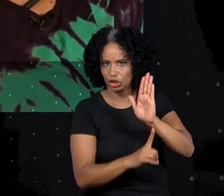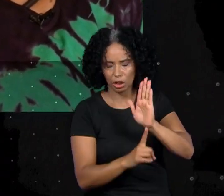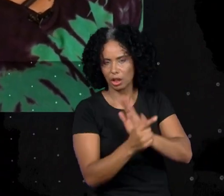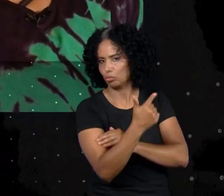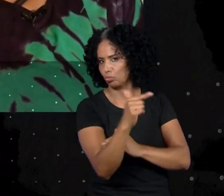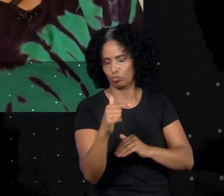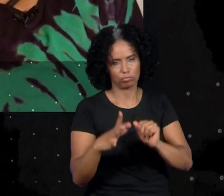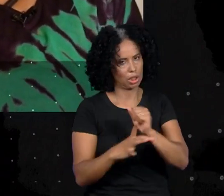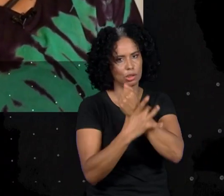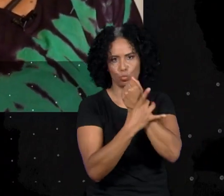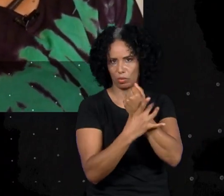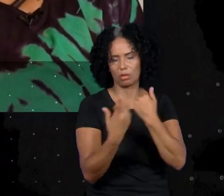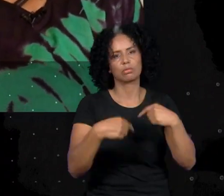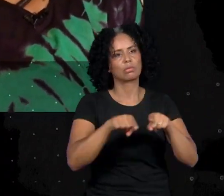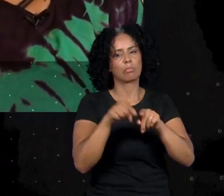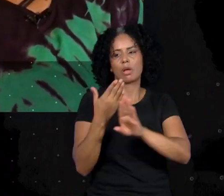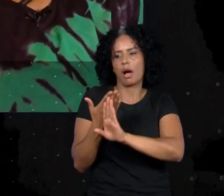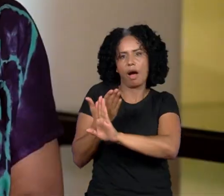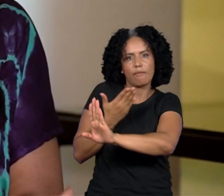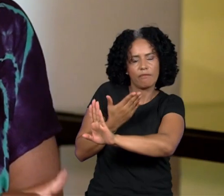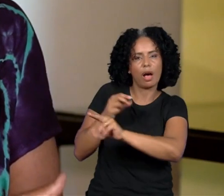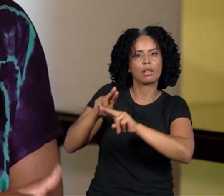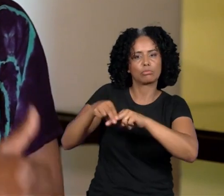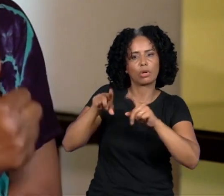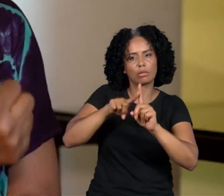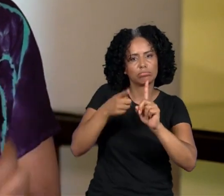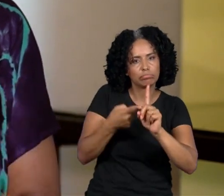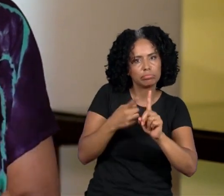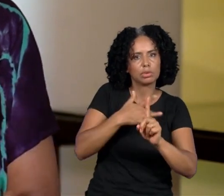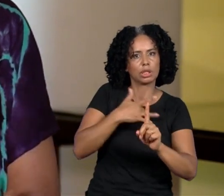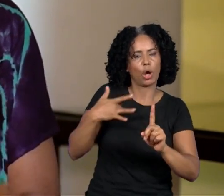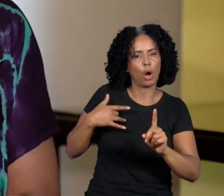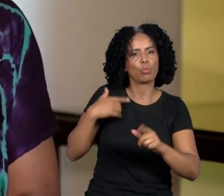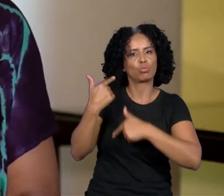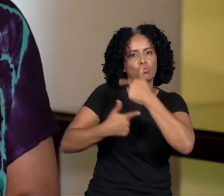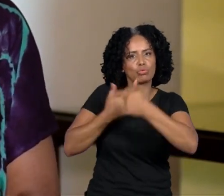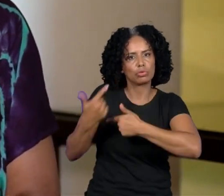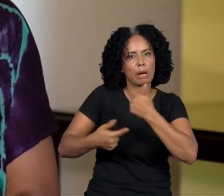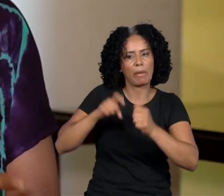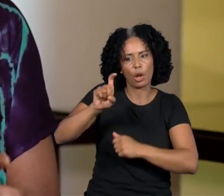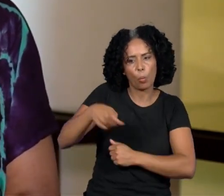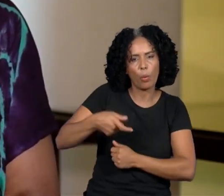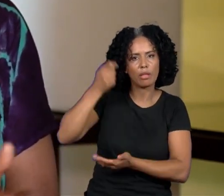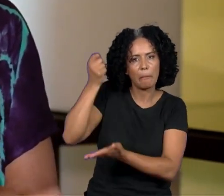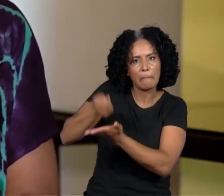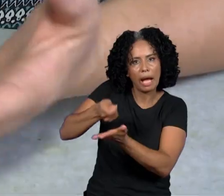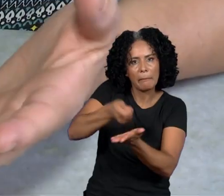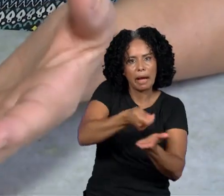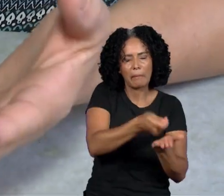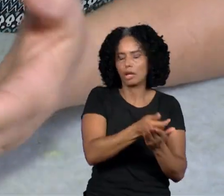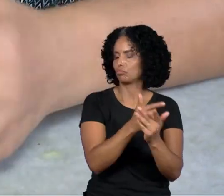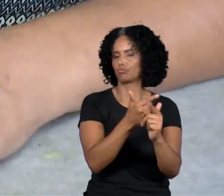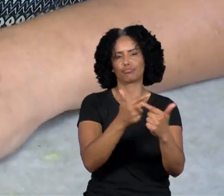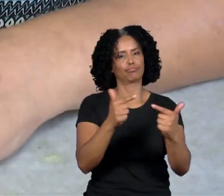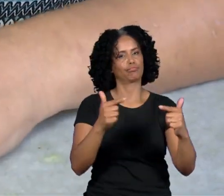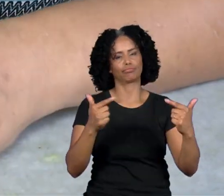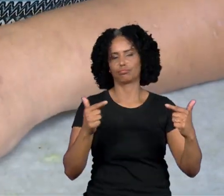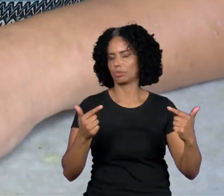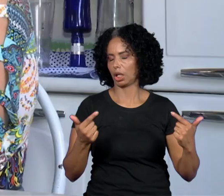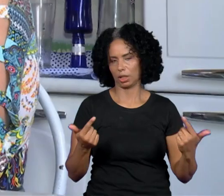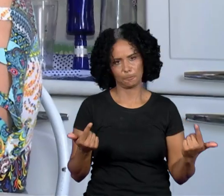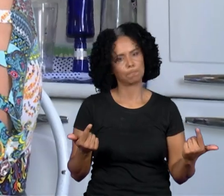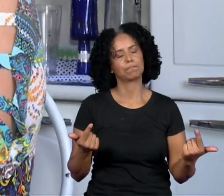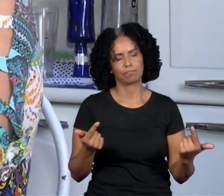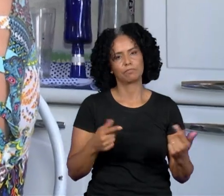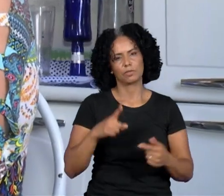licença gestante, licença saúde e horas extras pagas que deveriam ser feitas, ou 1/3